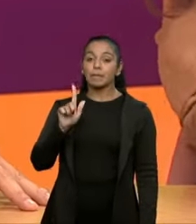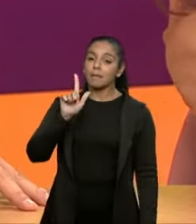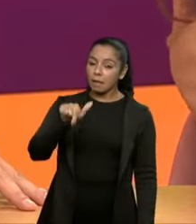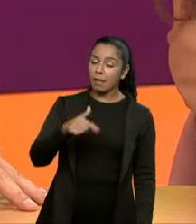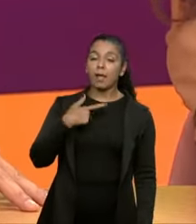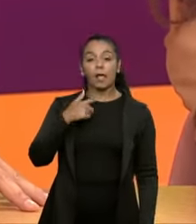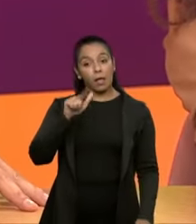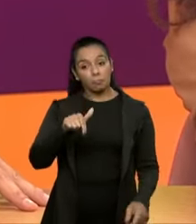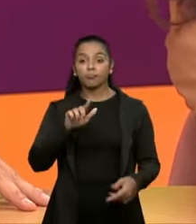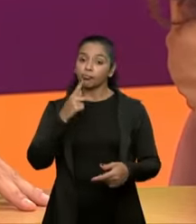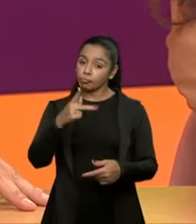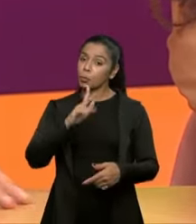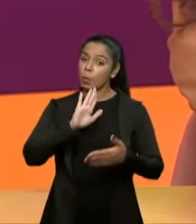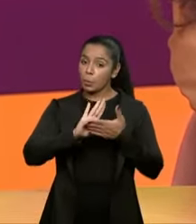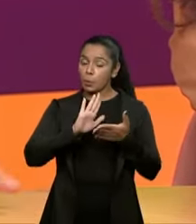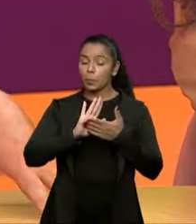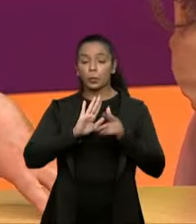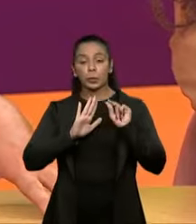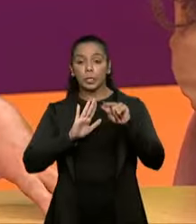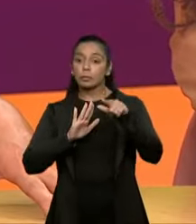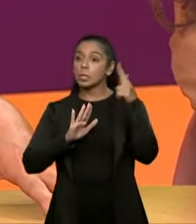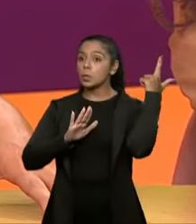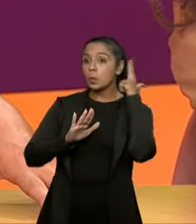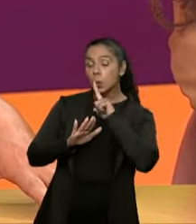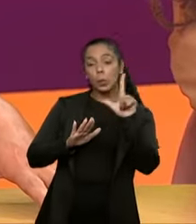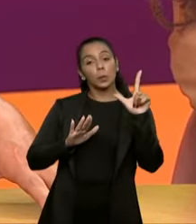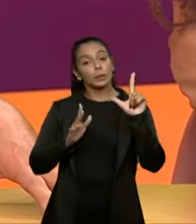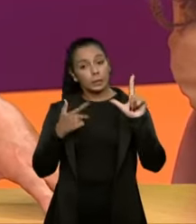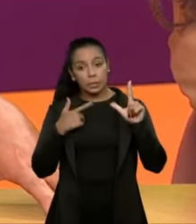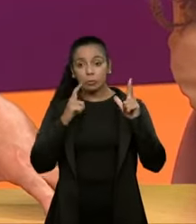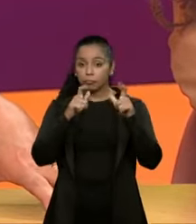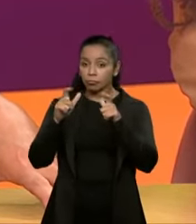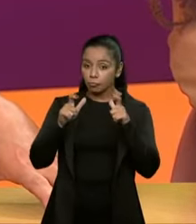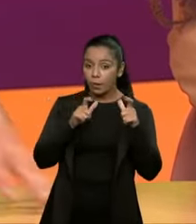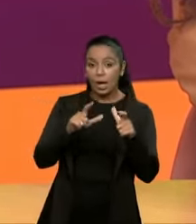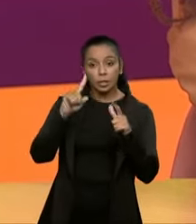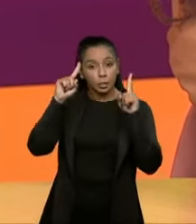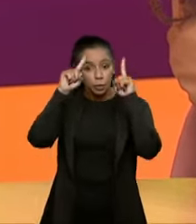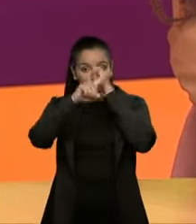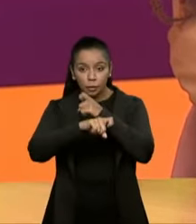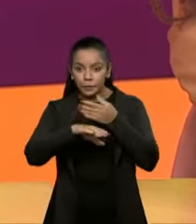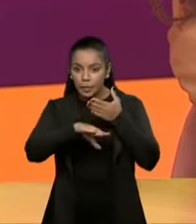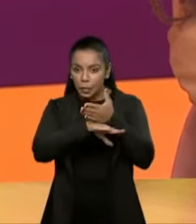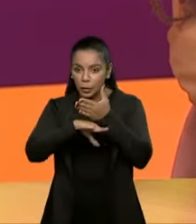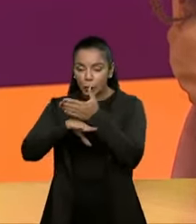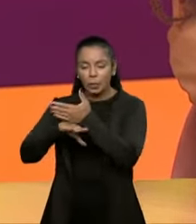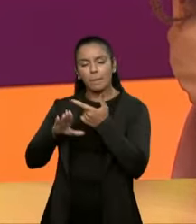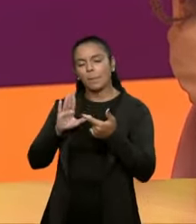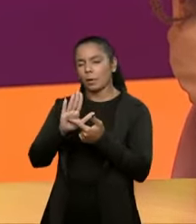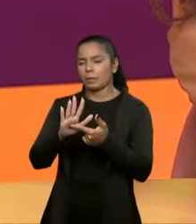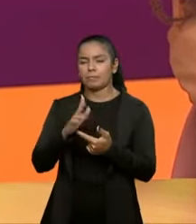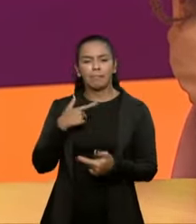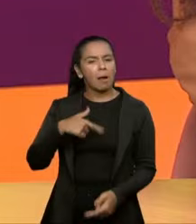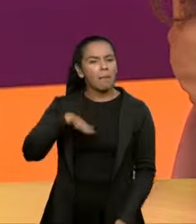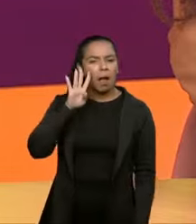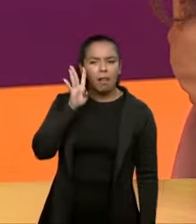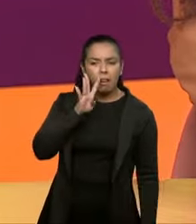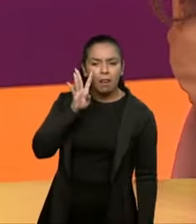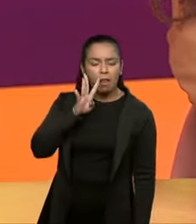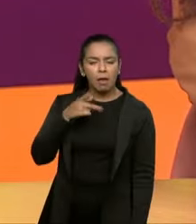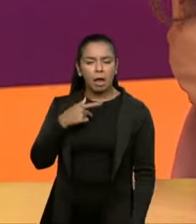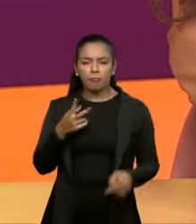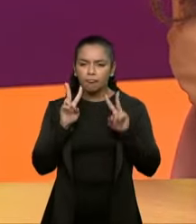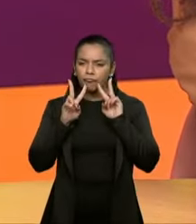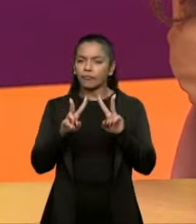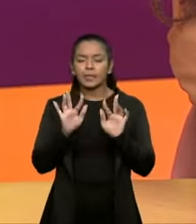na sua Sim, proposta claro. É o quê? Você poder ir para lugares com dificuldade de acesso e mostrar. E a coisa mais maneira que eu já ouvi, pode ser